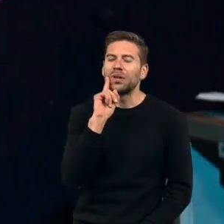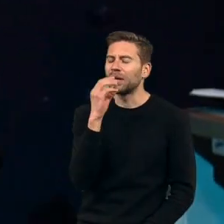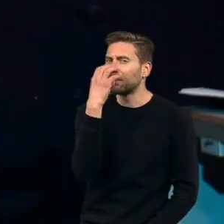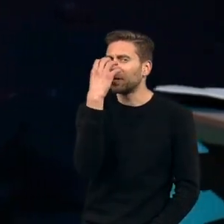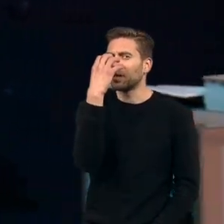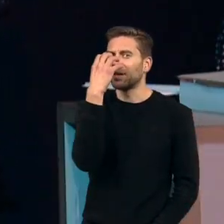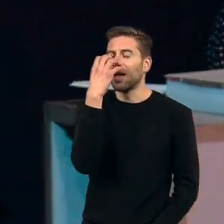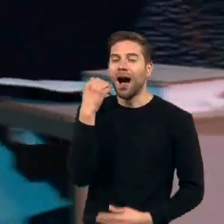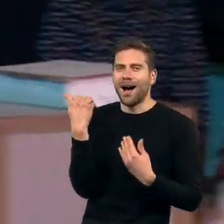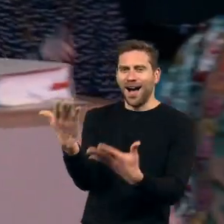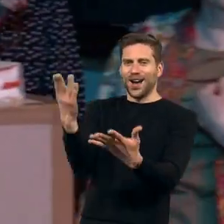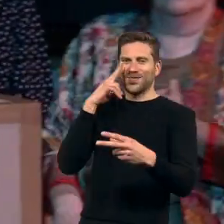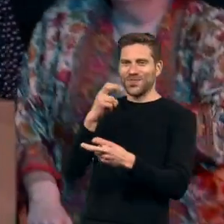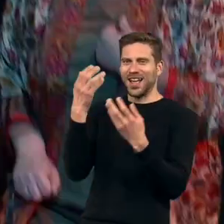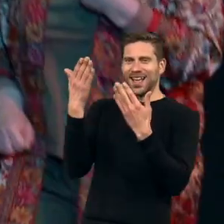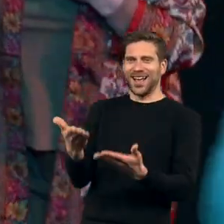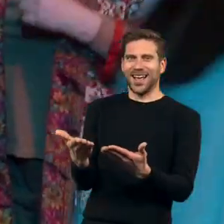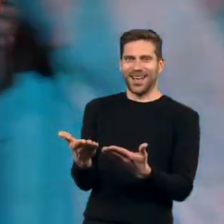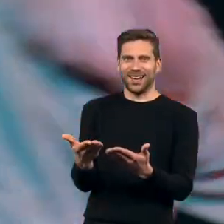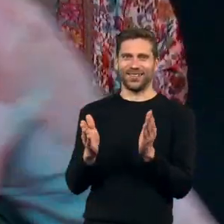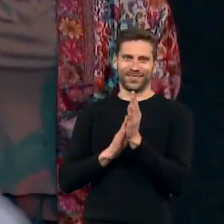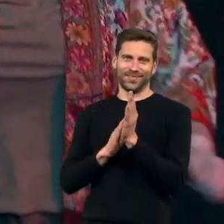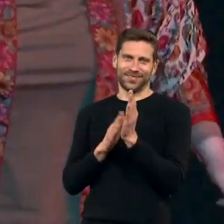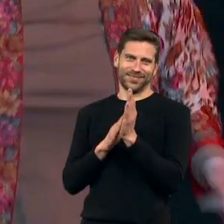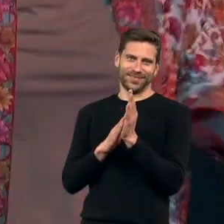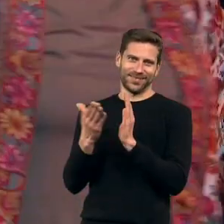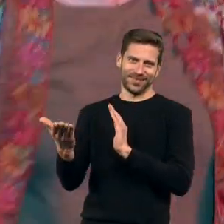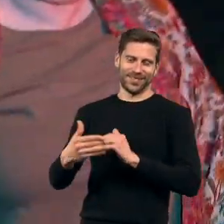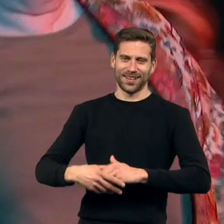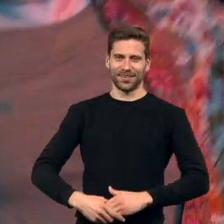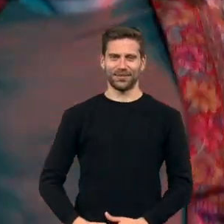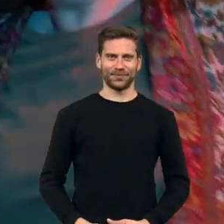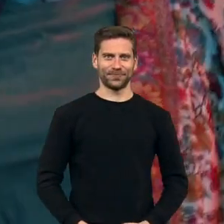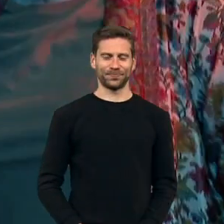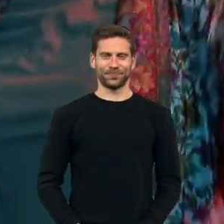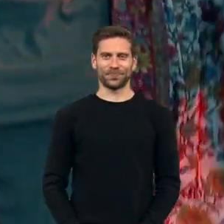Maristela! Está aqui! A Maristela está aqui!